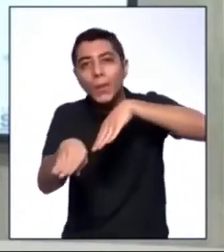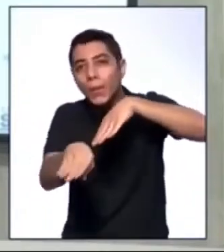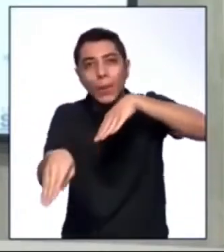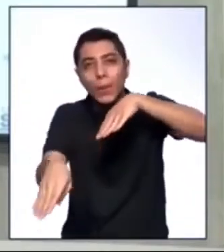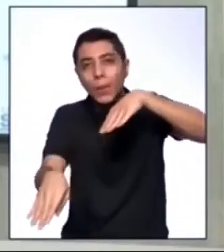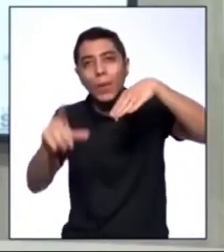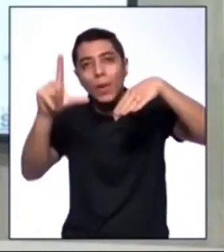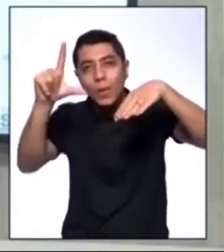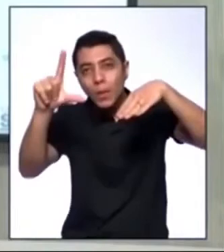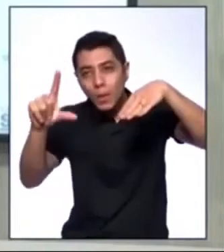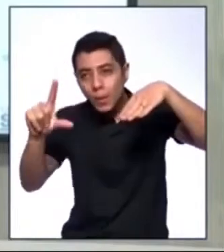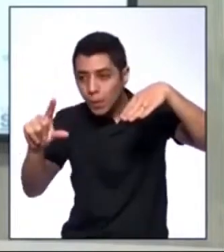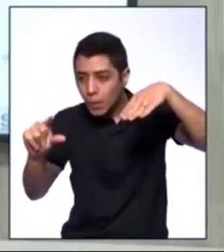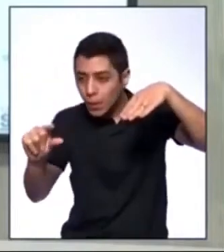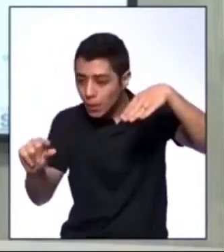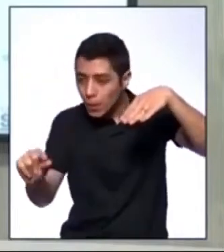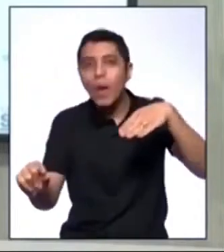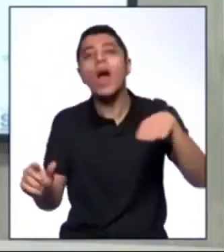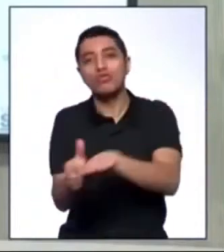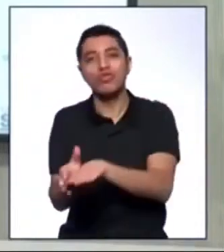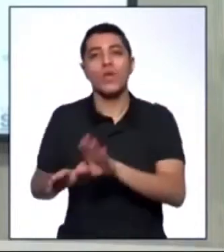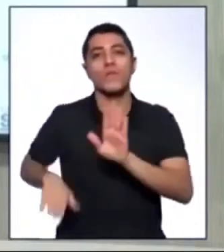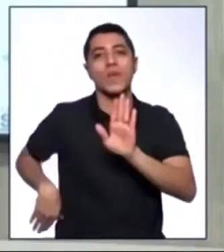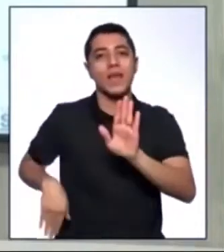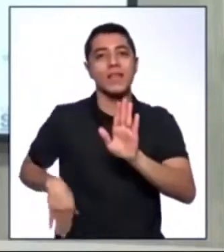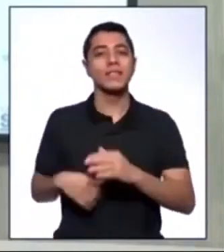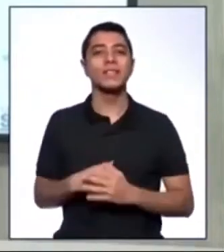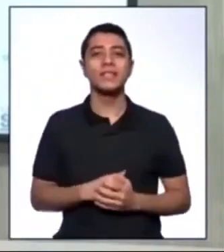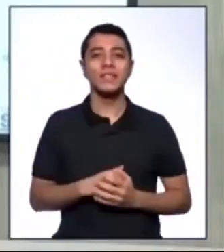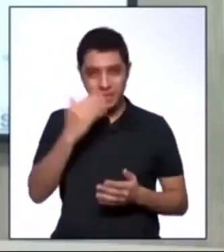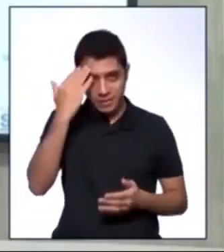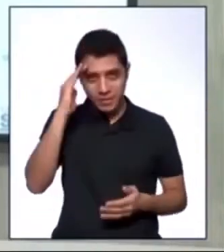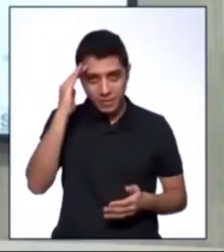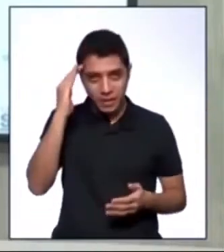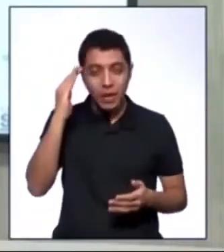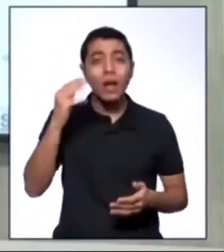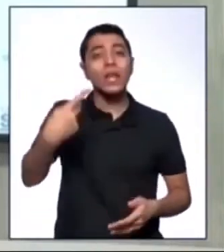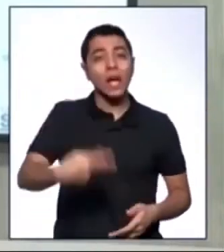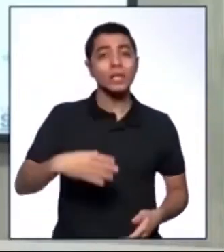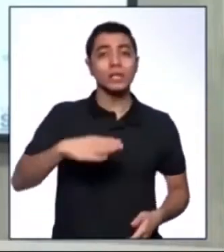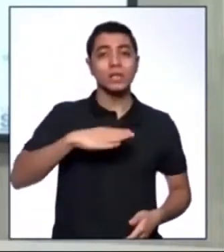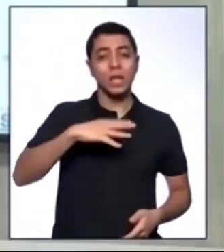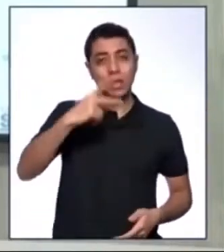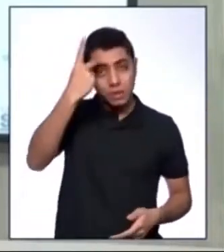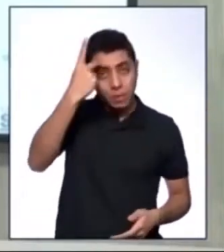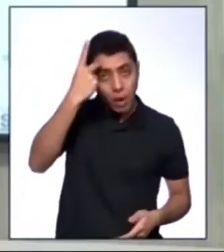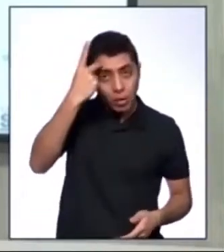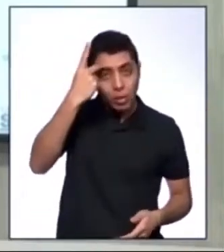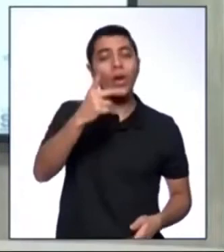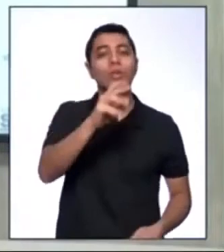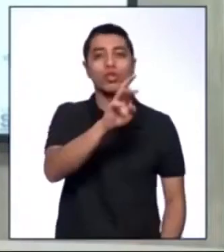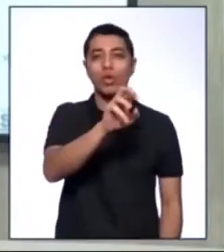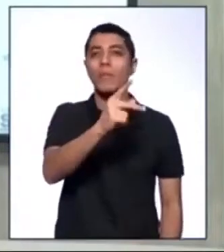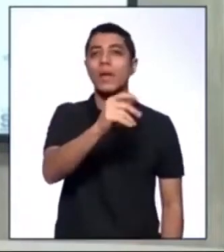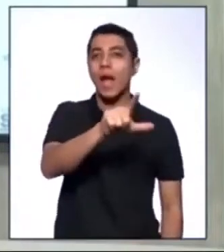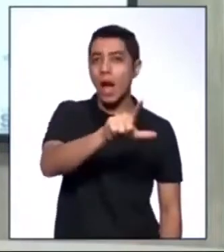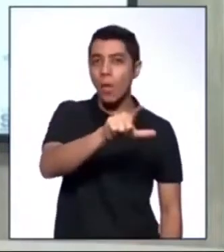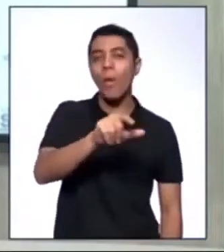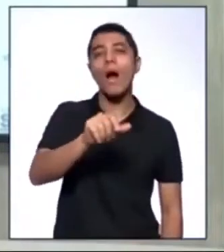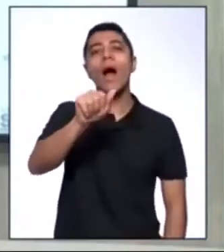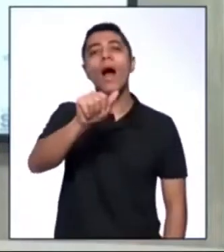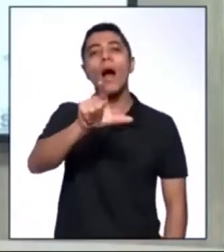o clima da cidade de São Paulo, clima tropical de altitude. E o estado de São Paulo tem